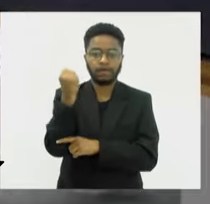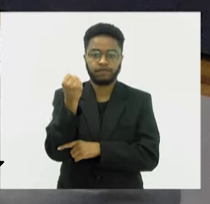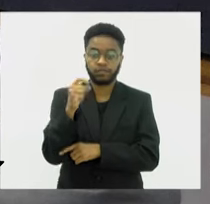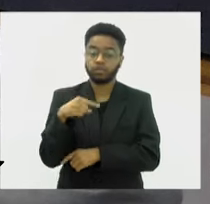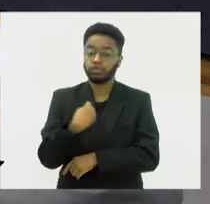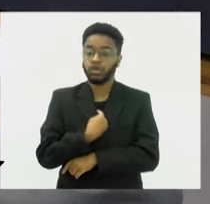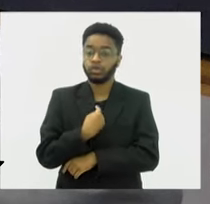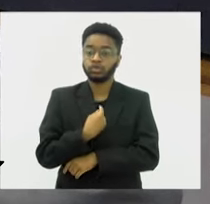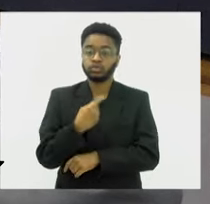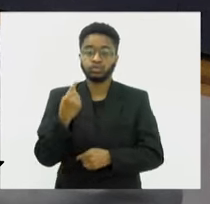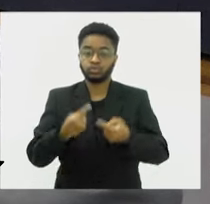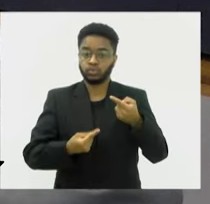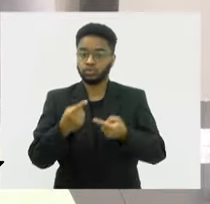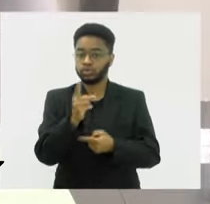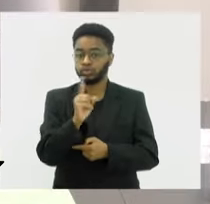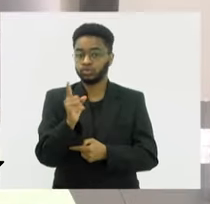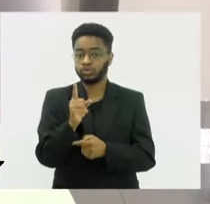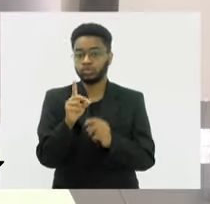Tá?